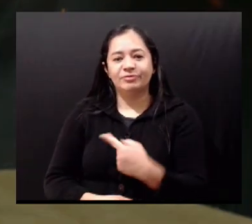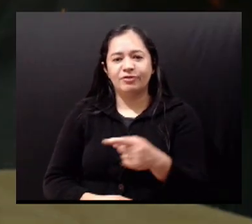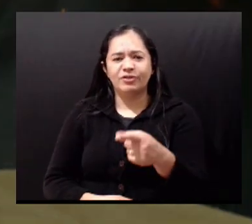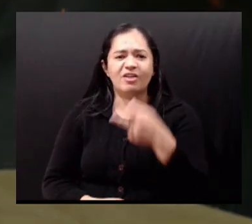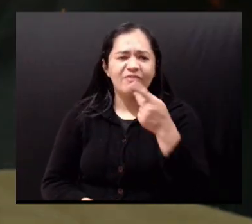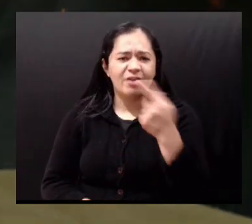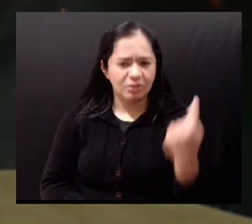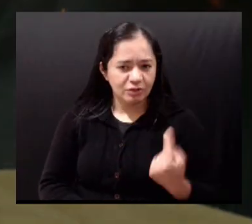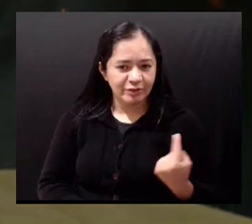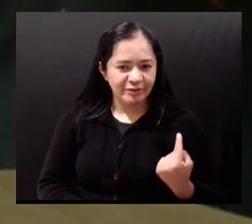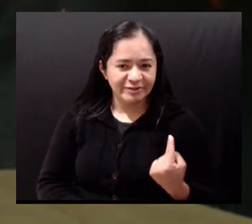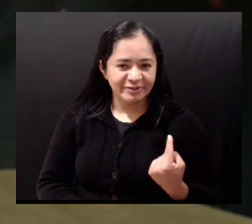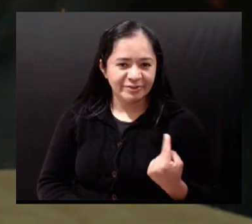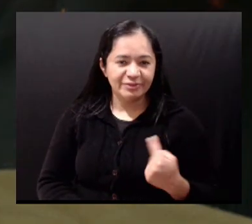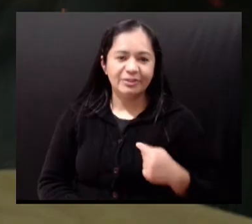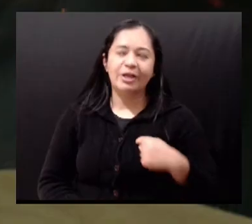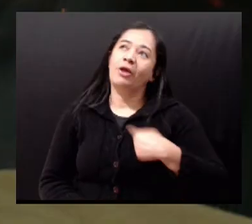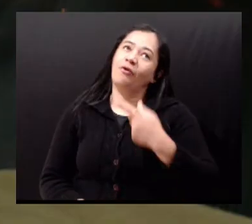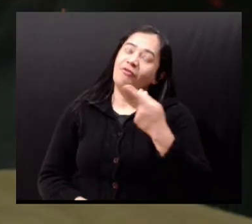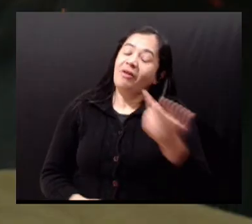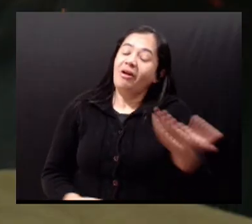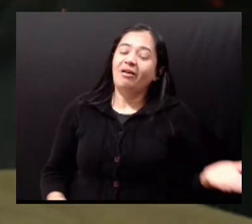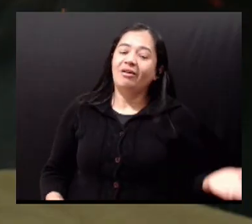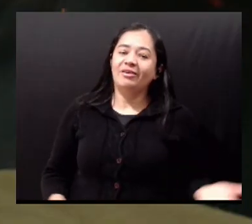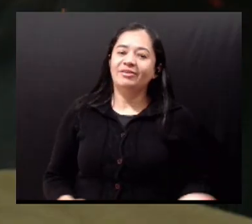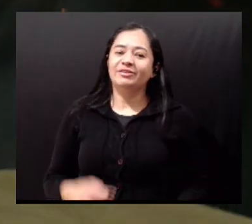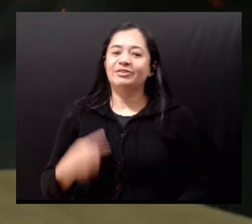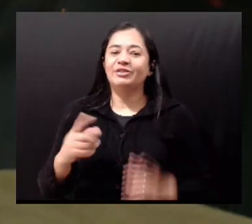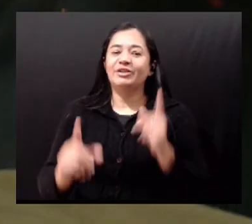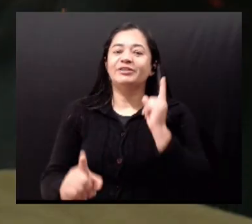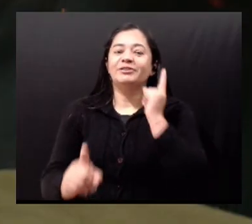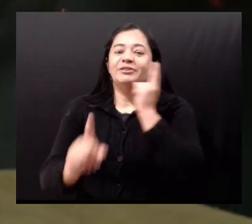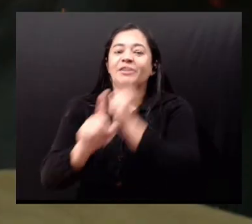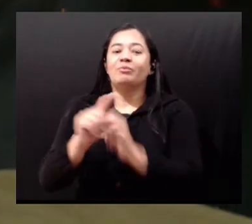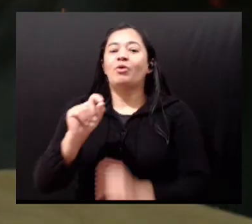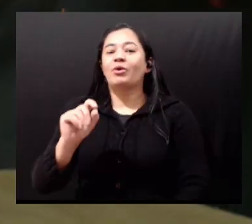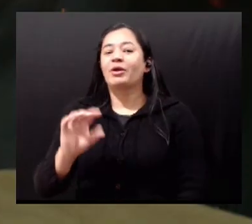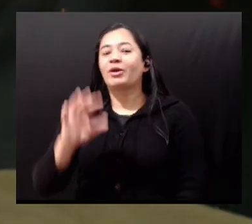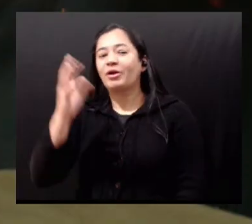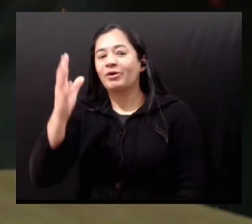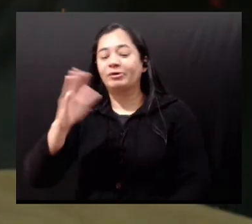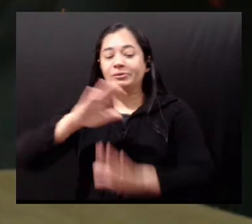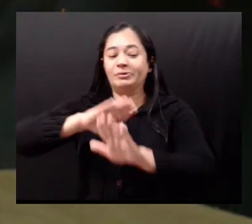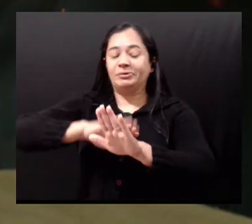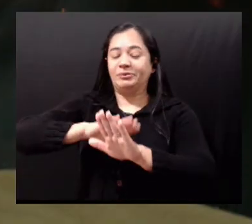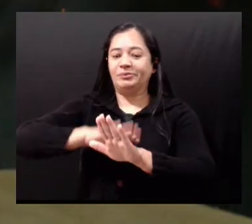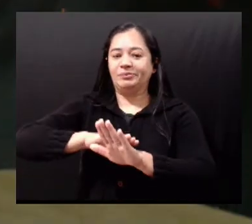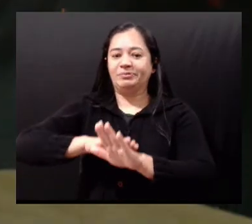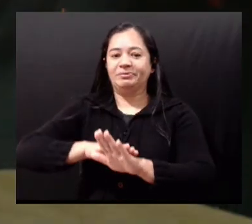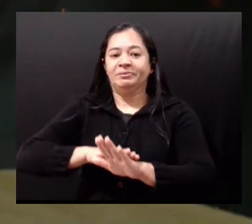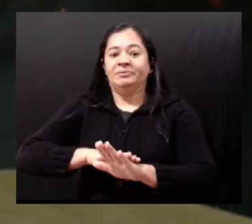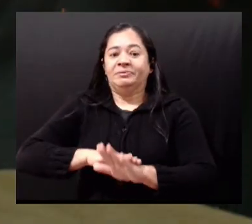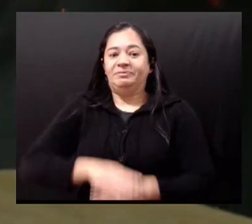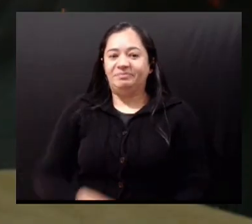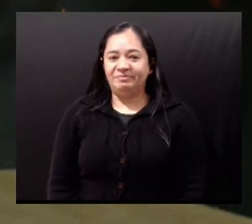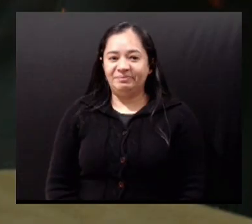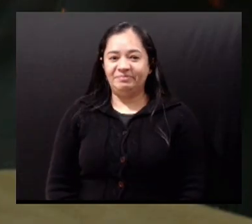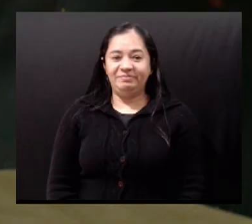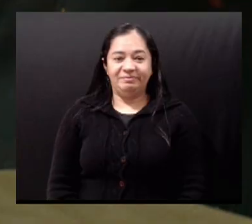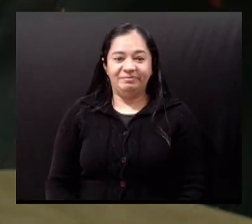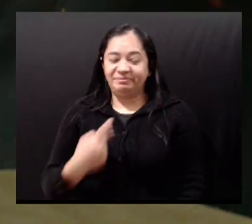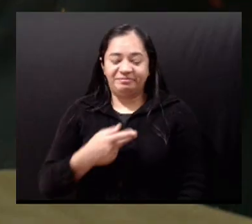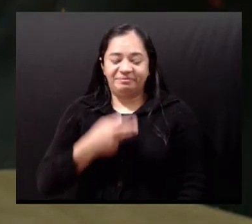vezes, falo. Aí a gente vai descobrir o que acontece, o que está por trás desse monólogo. Né? A gente fala sozinho.